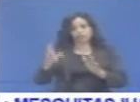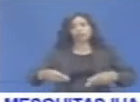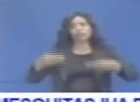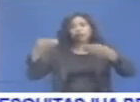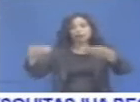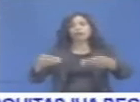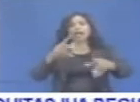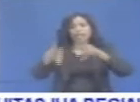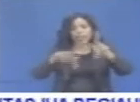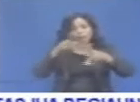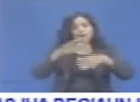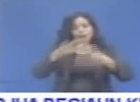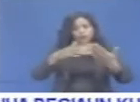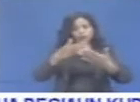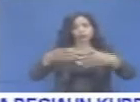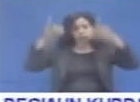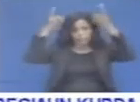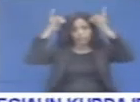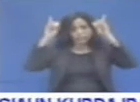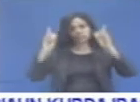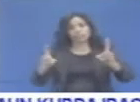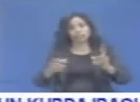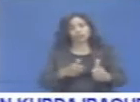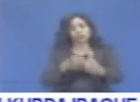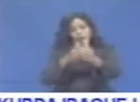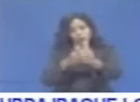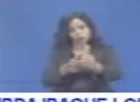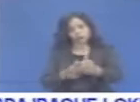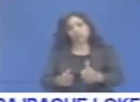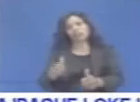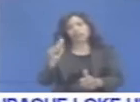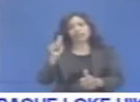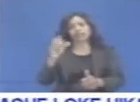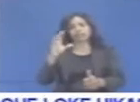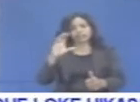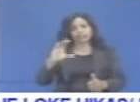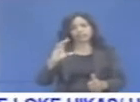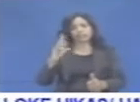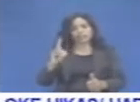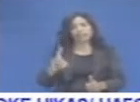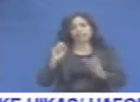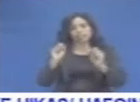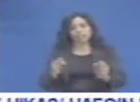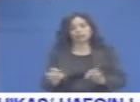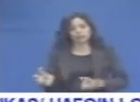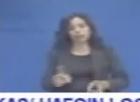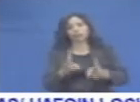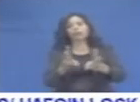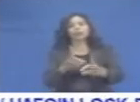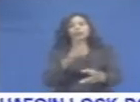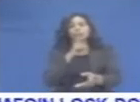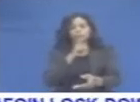decidi tuir a CBN dalang NEM mag justo hametin estado direito democrático. Lihusi